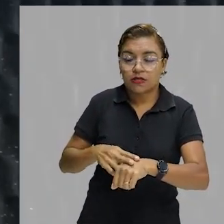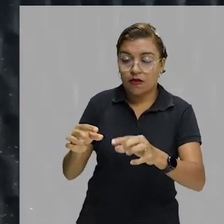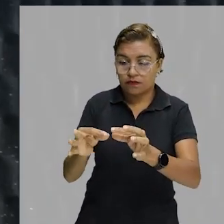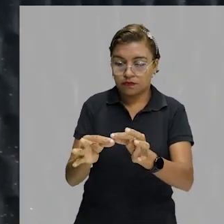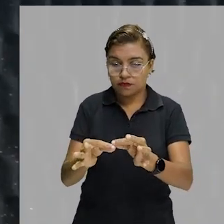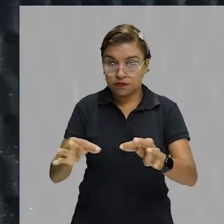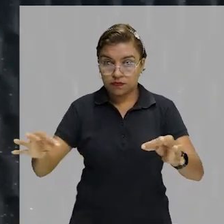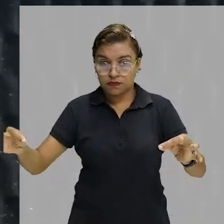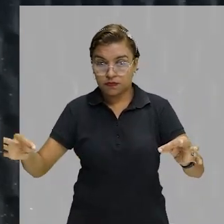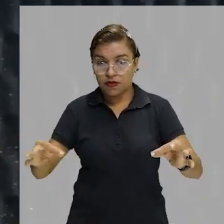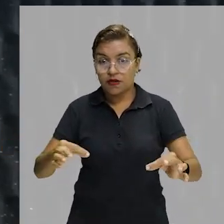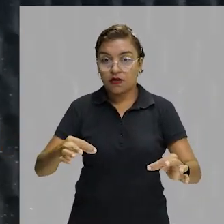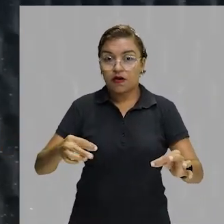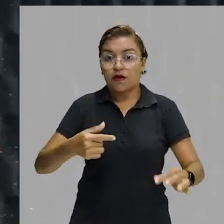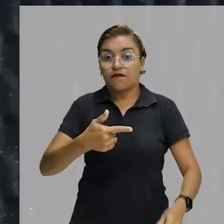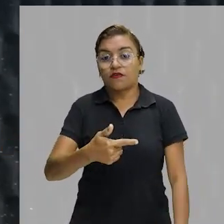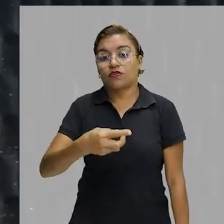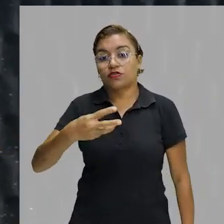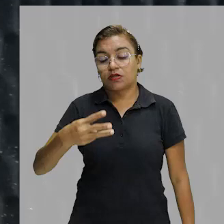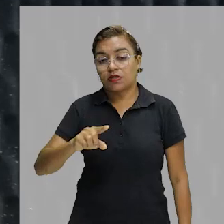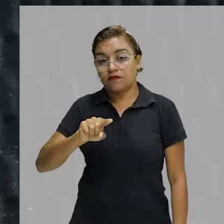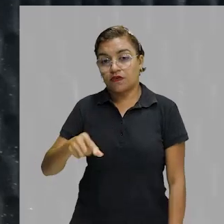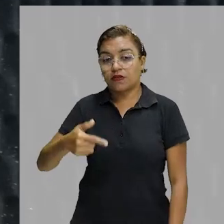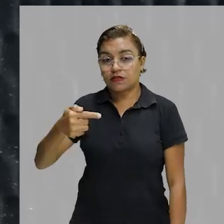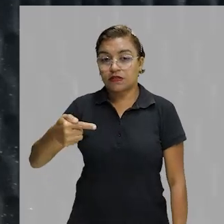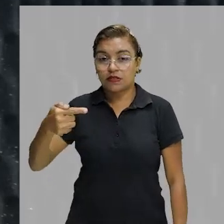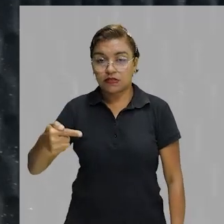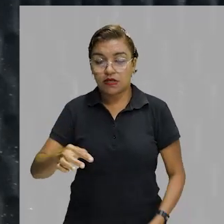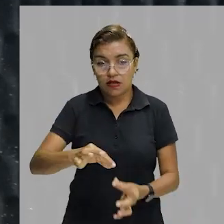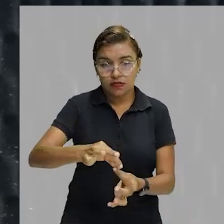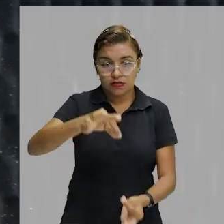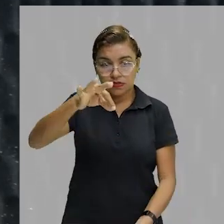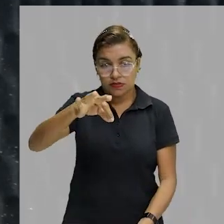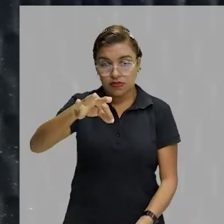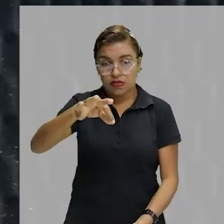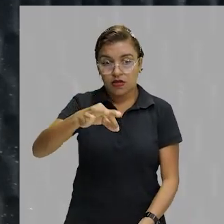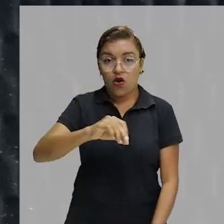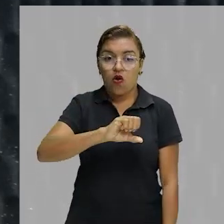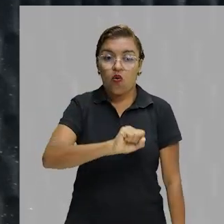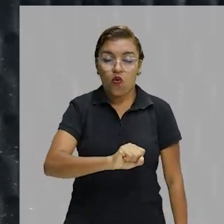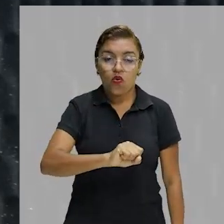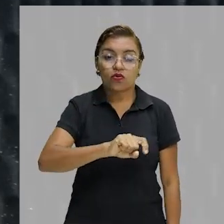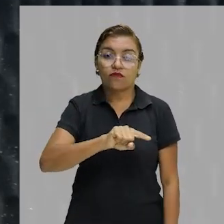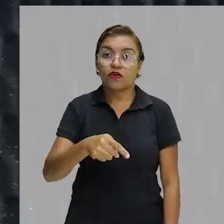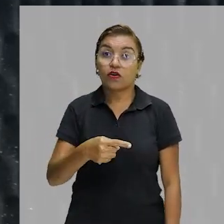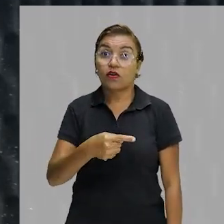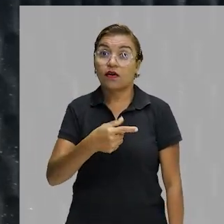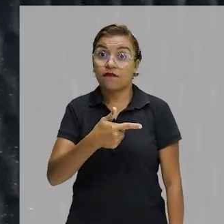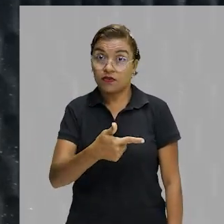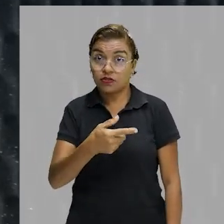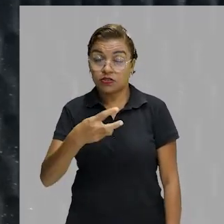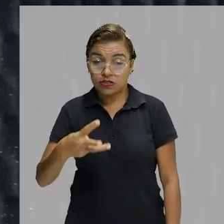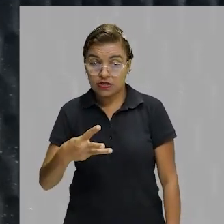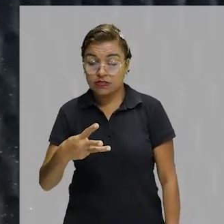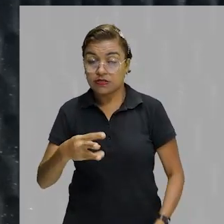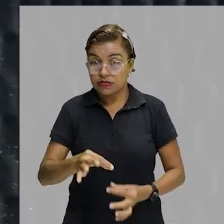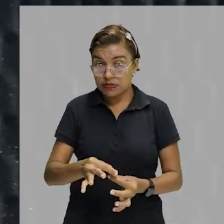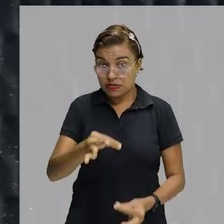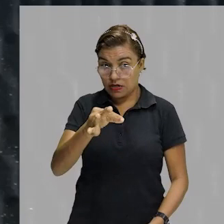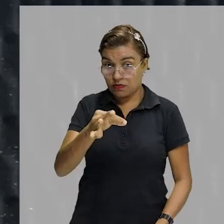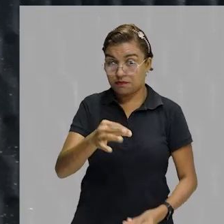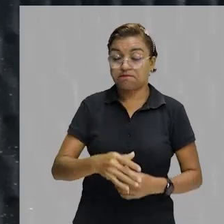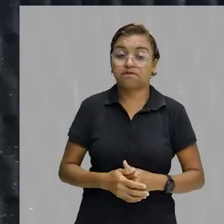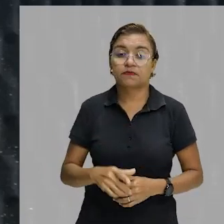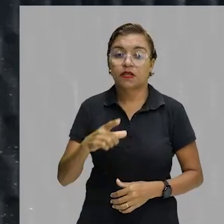23,77 metros de comprimento por 8,23 de largura. Perceberam essas duas faixas brancas aí que estão